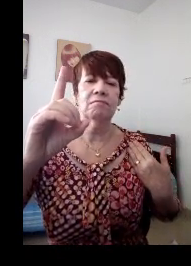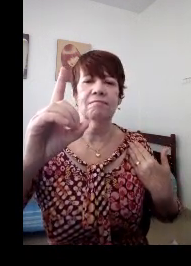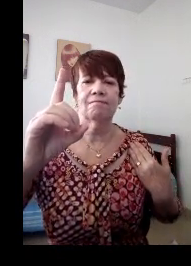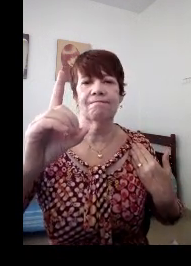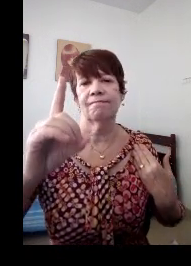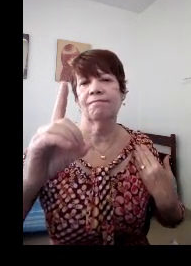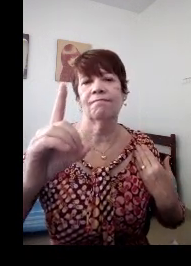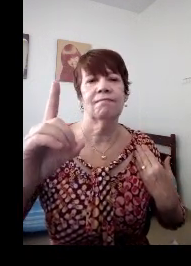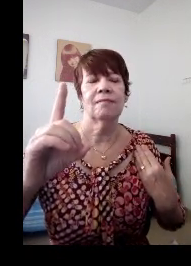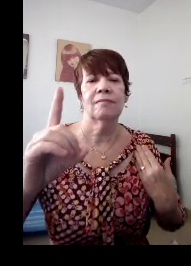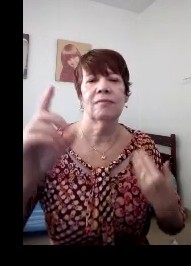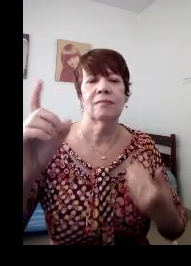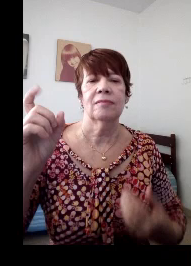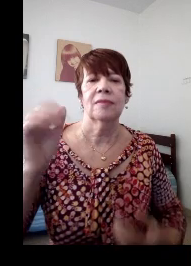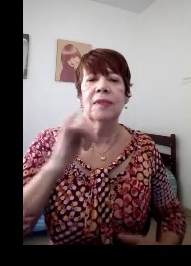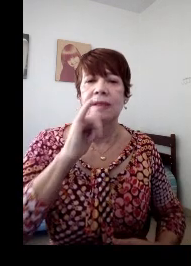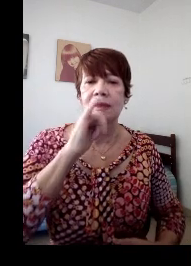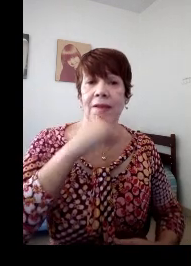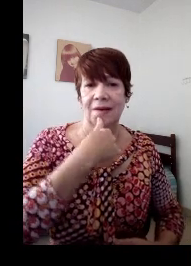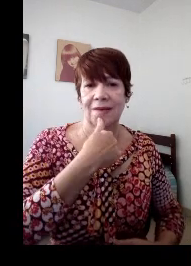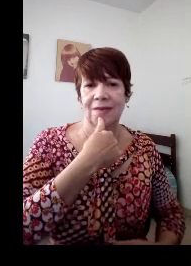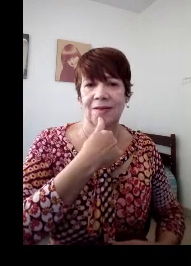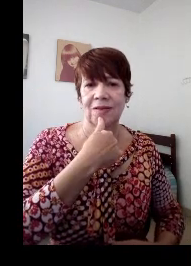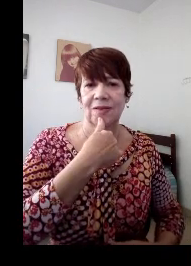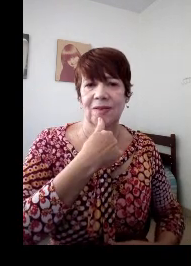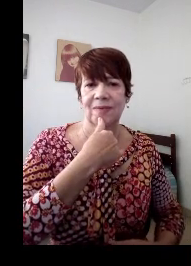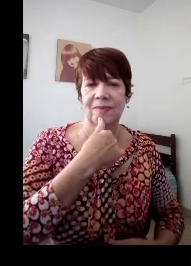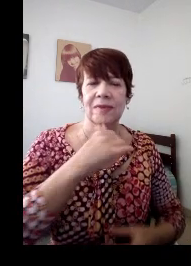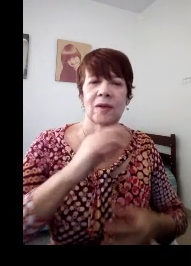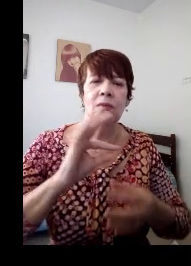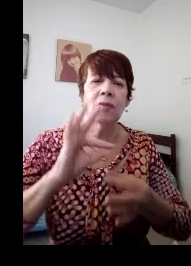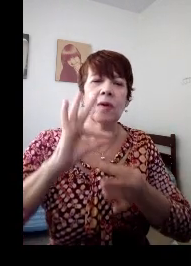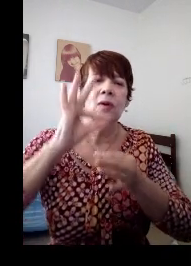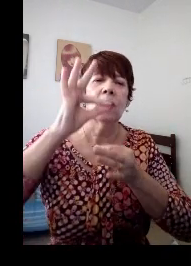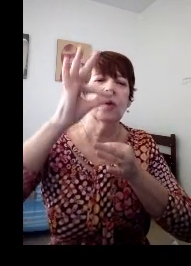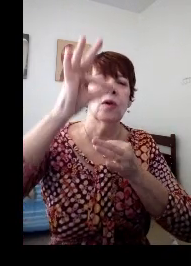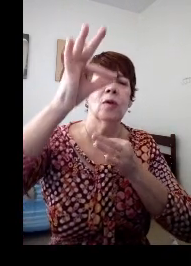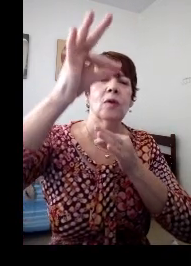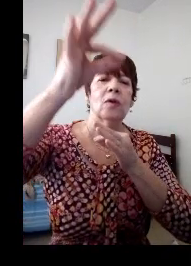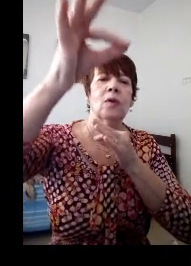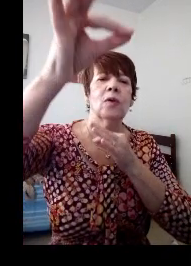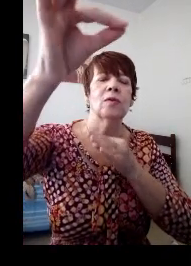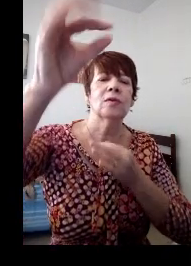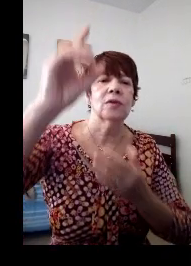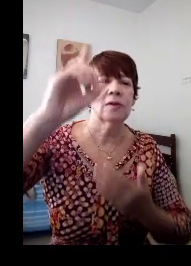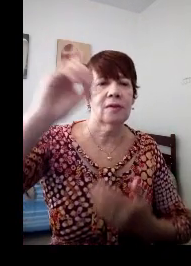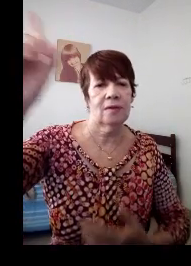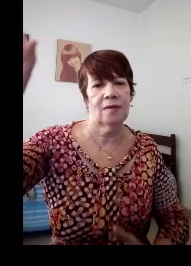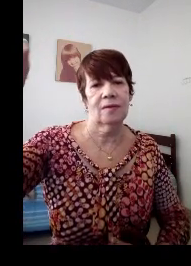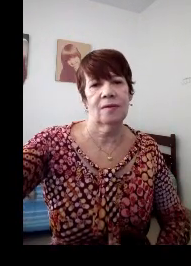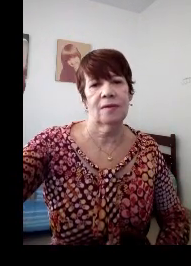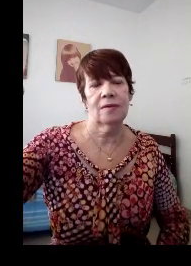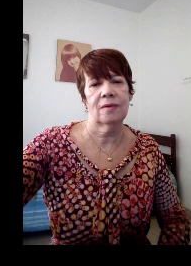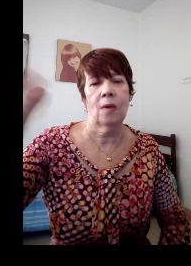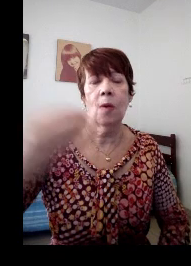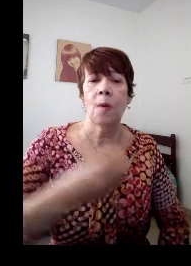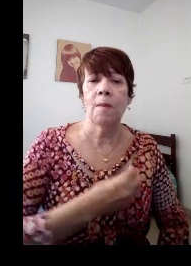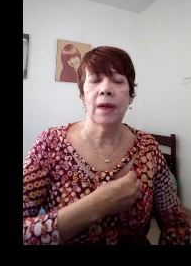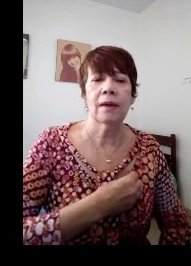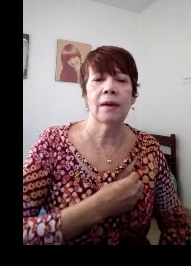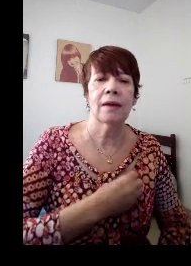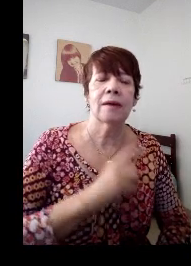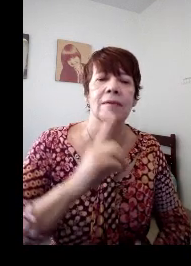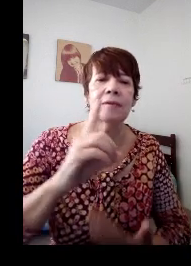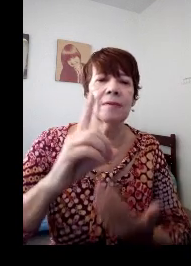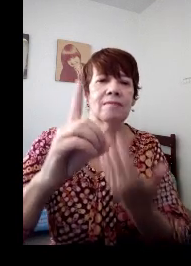Deus. Nem vê mais a distância, você vai se distanciando. O pecado vai